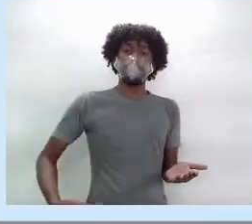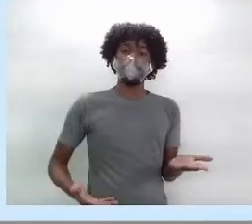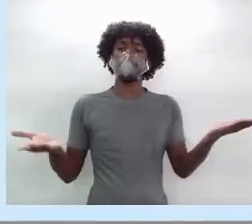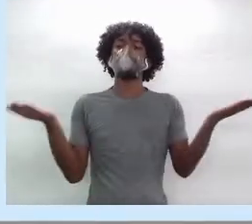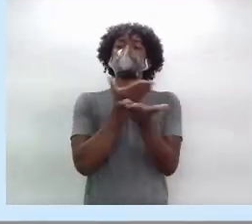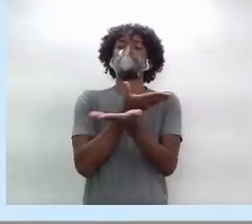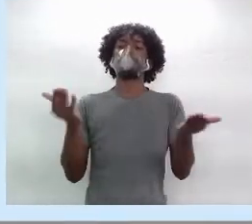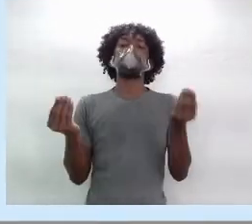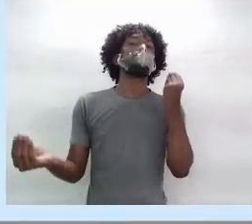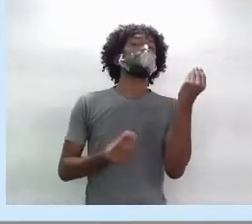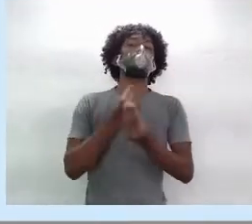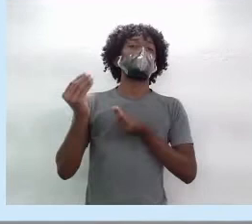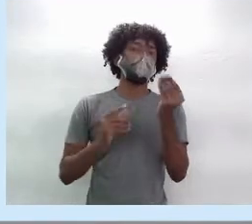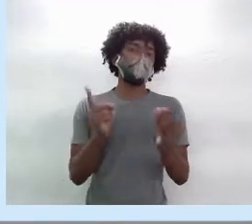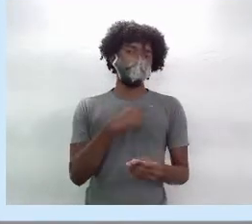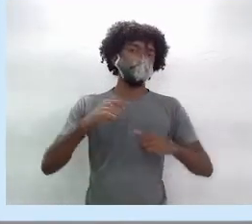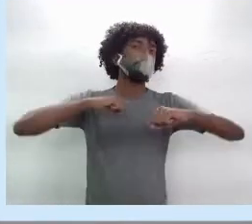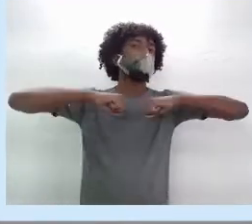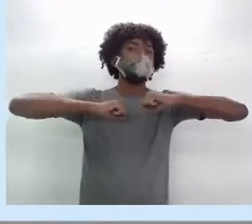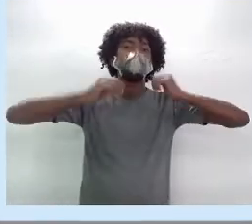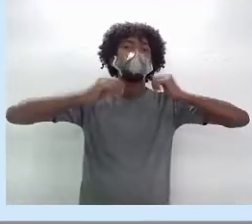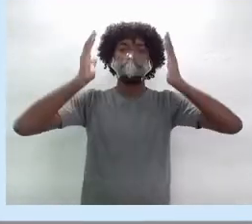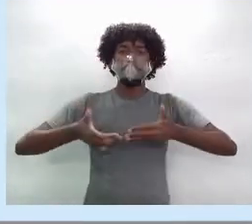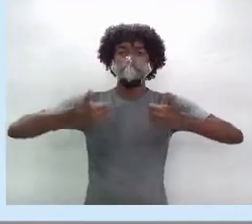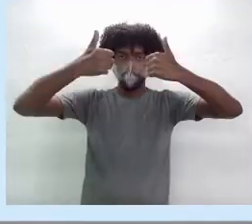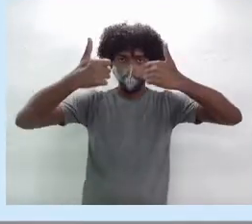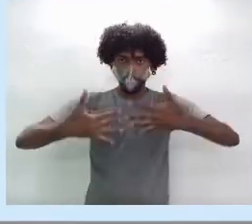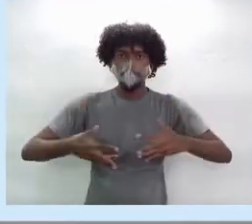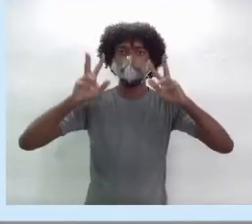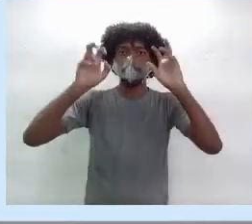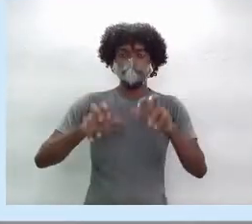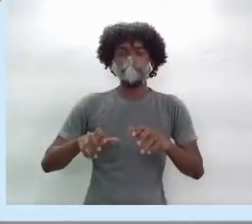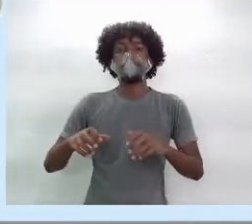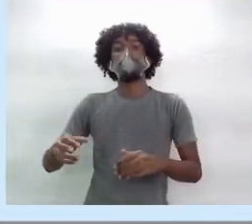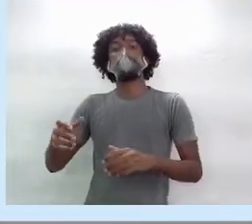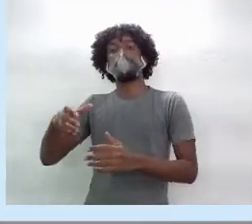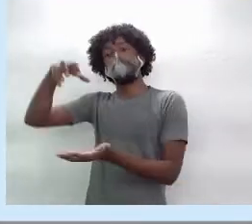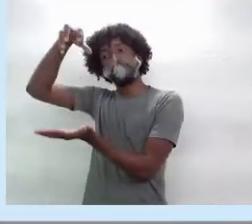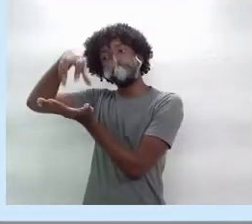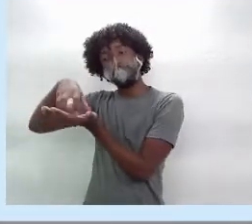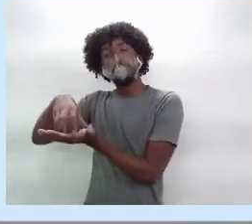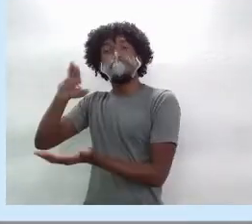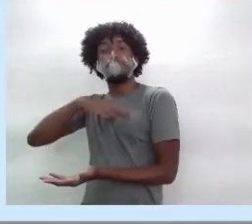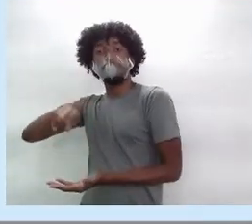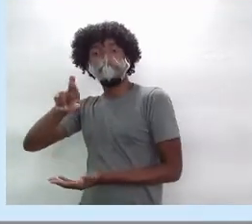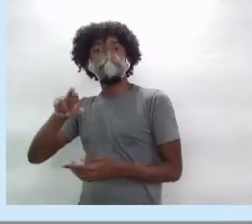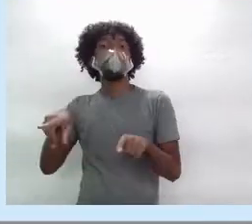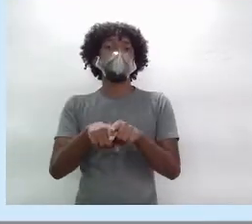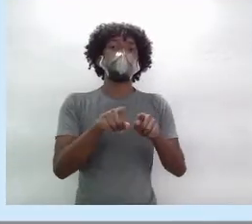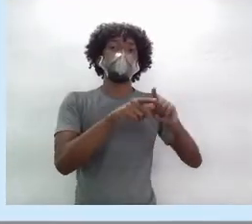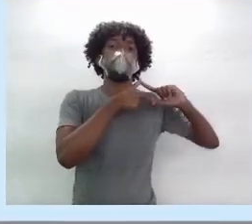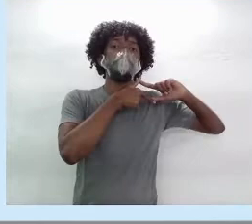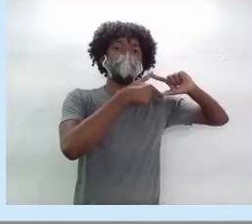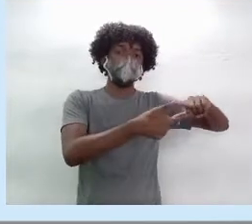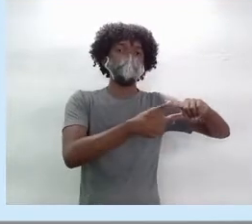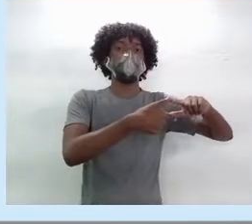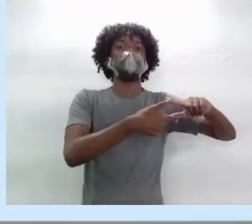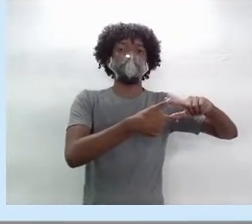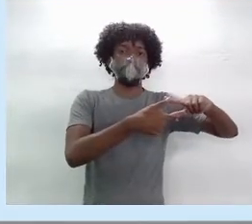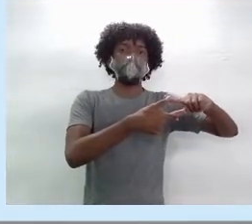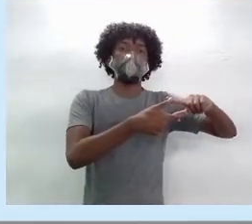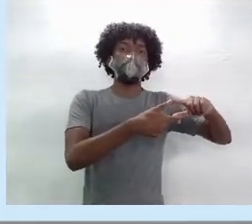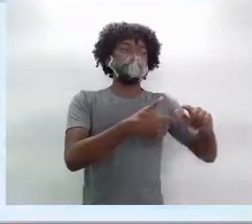encontro, nós debatemos essa relação entre esfera religiosa e a tradição pública. Vejam só,